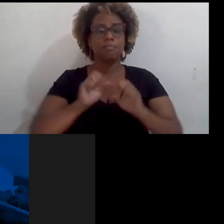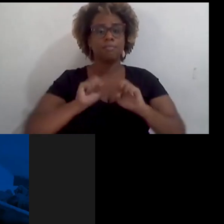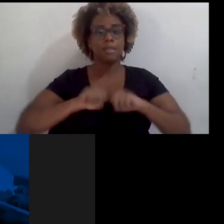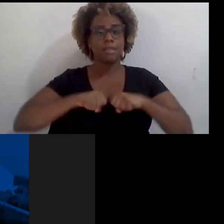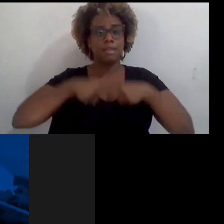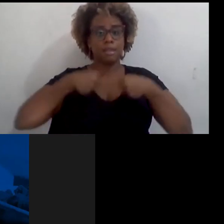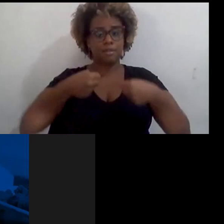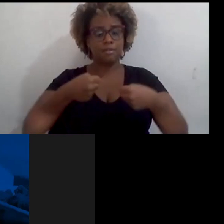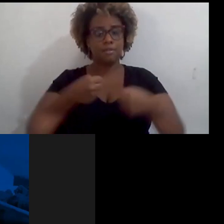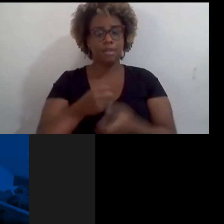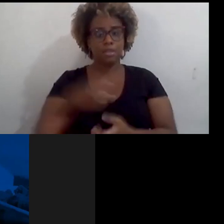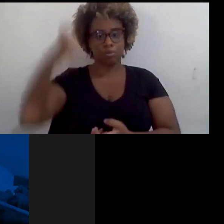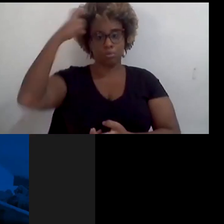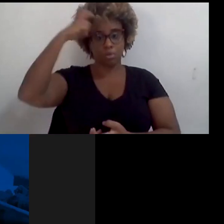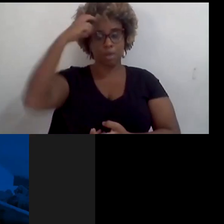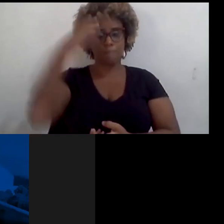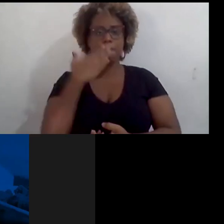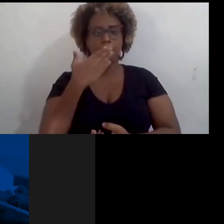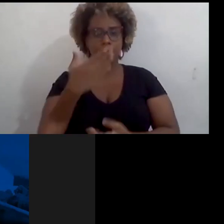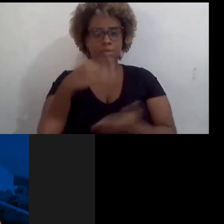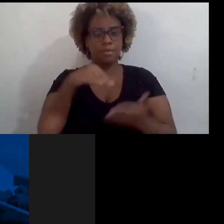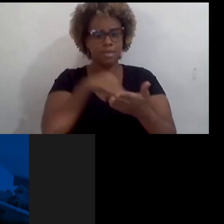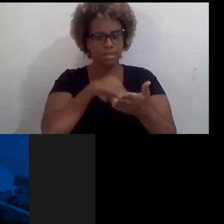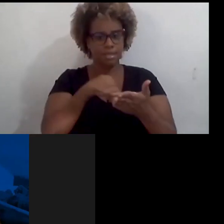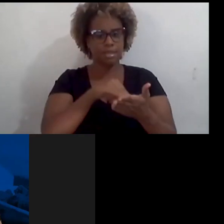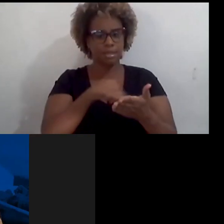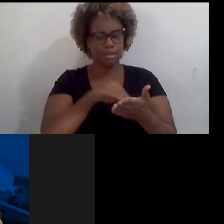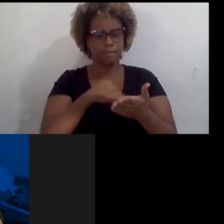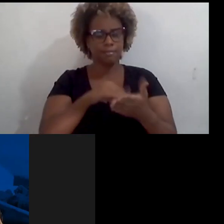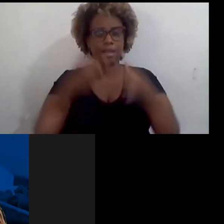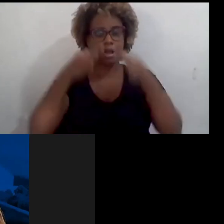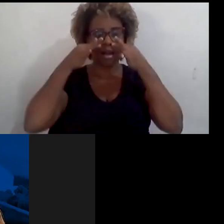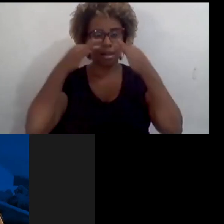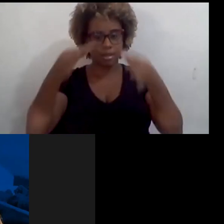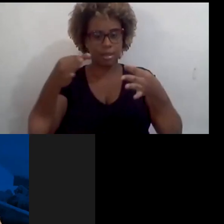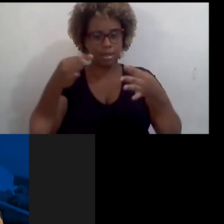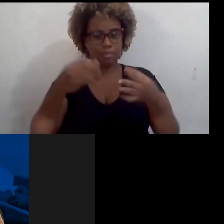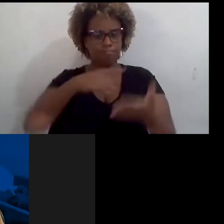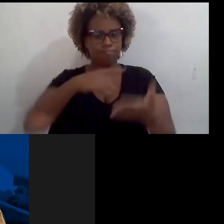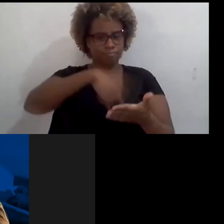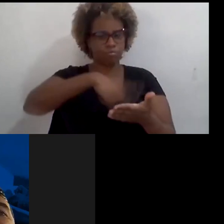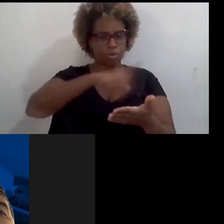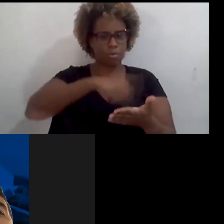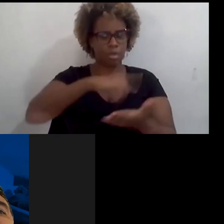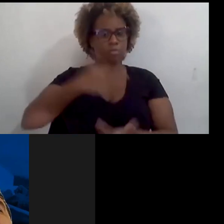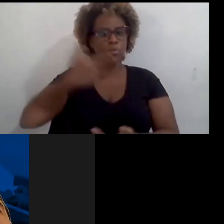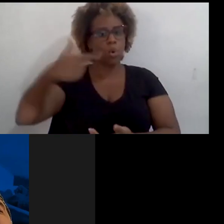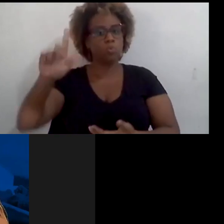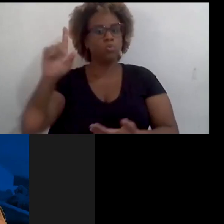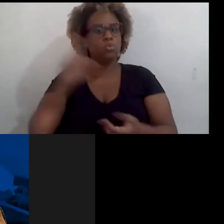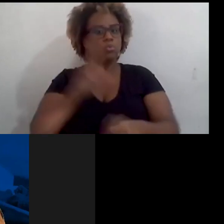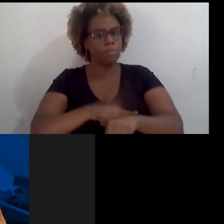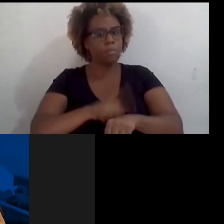essa secretaria que esteja atenta a este documento e que nós possamos, em outros momentos, ter a oportunidade de trocar